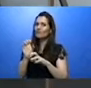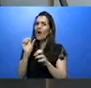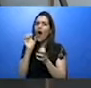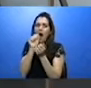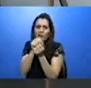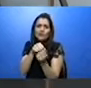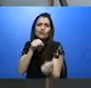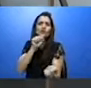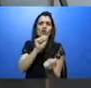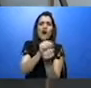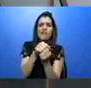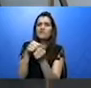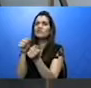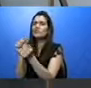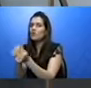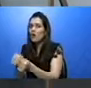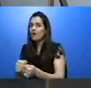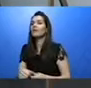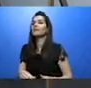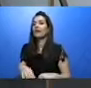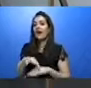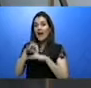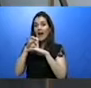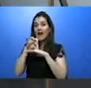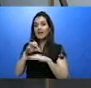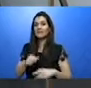a orientação dele é carnívoro.